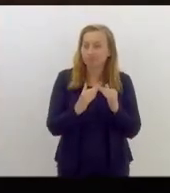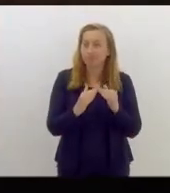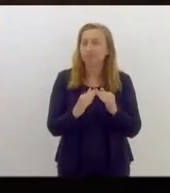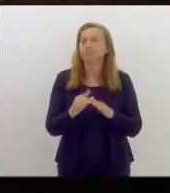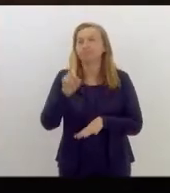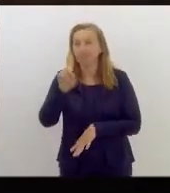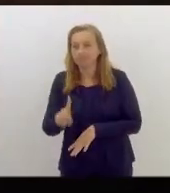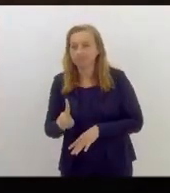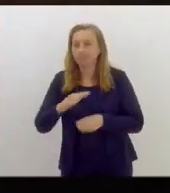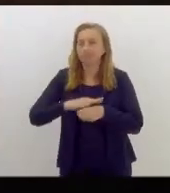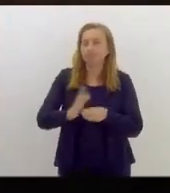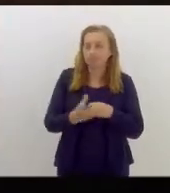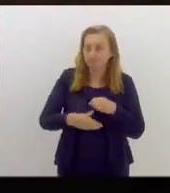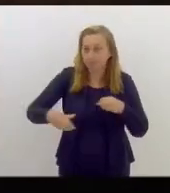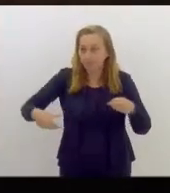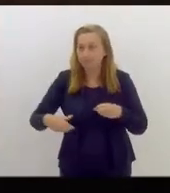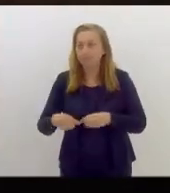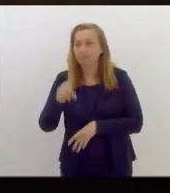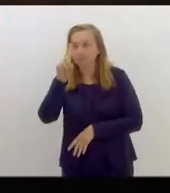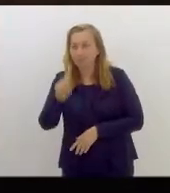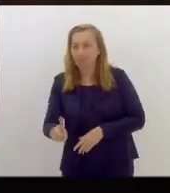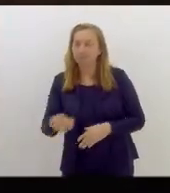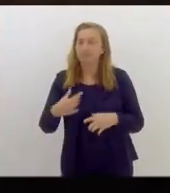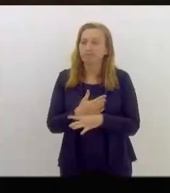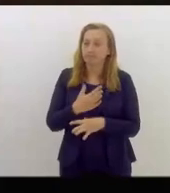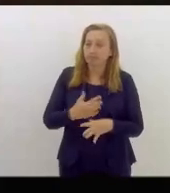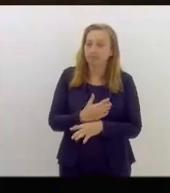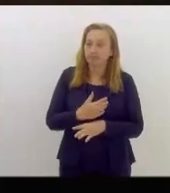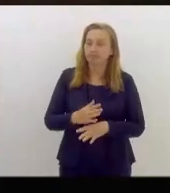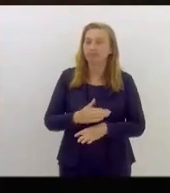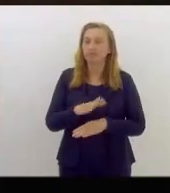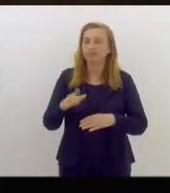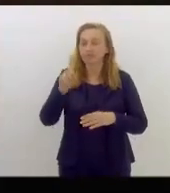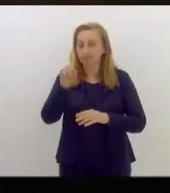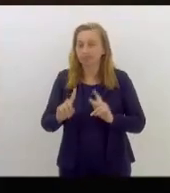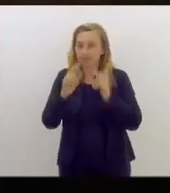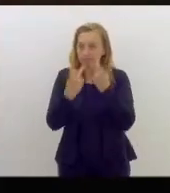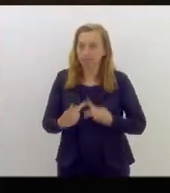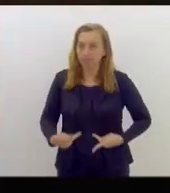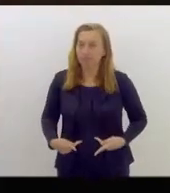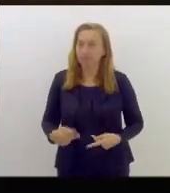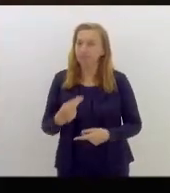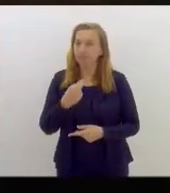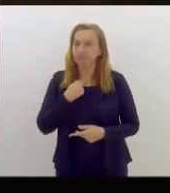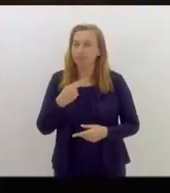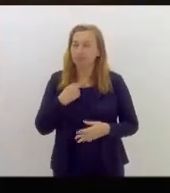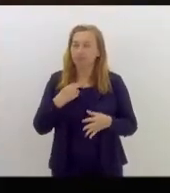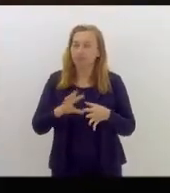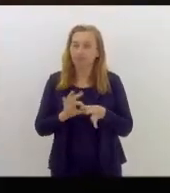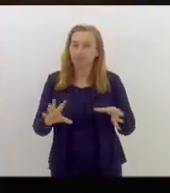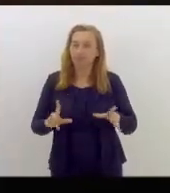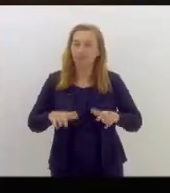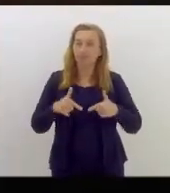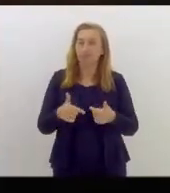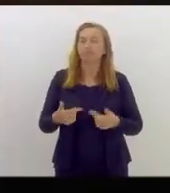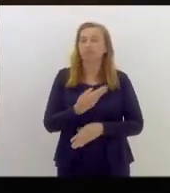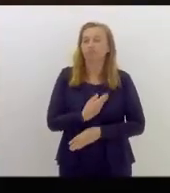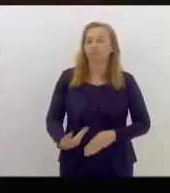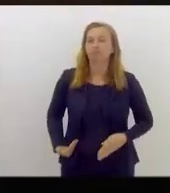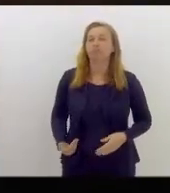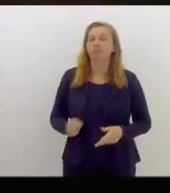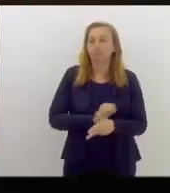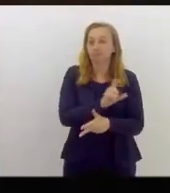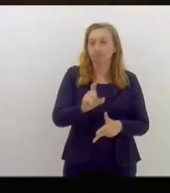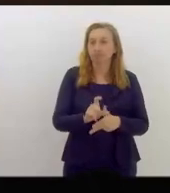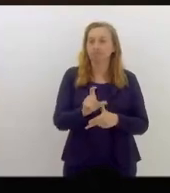ao saneamento básico, o direito à cidade, são direitos humanos invioláveis e, por isso, o governo, o Poder Executivo,